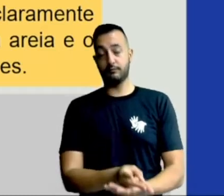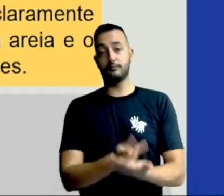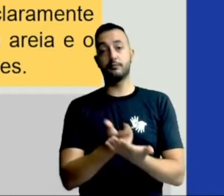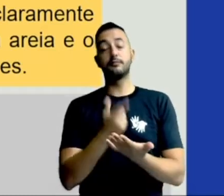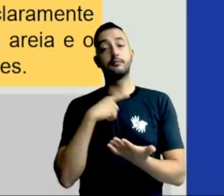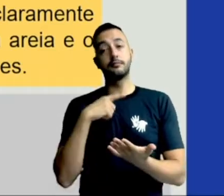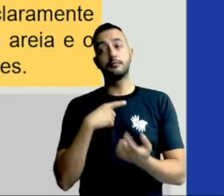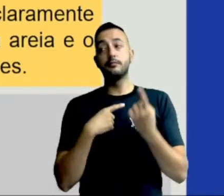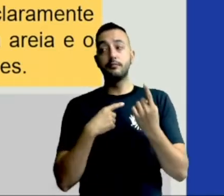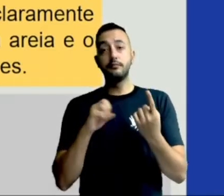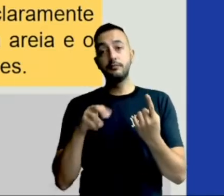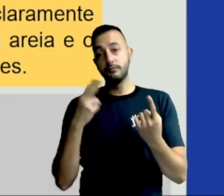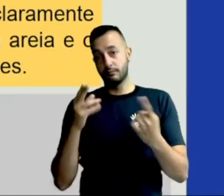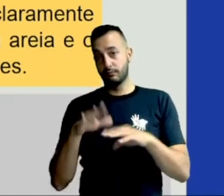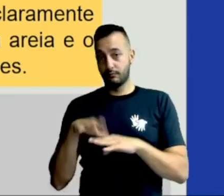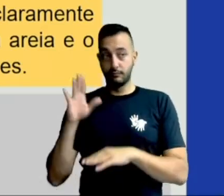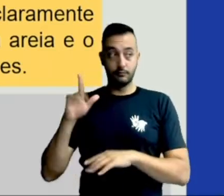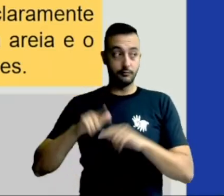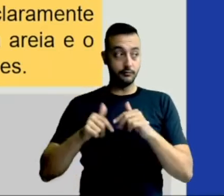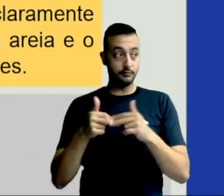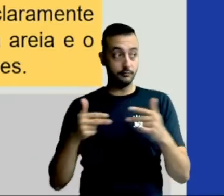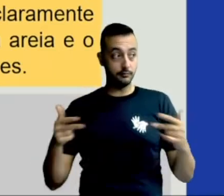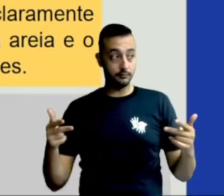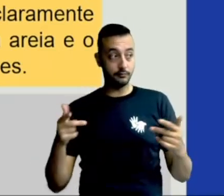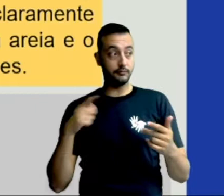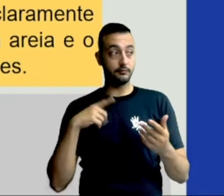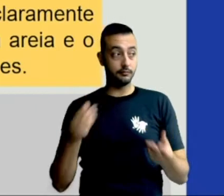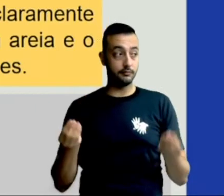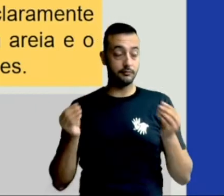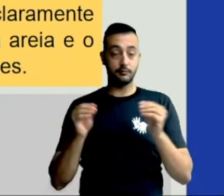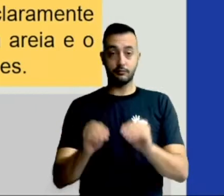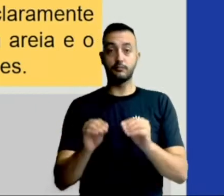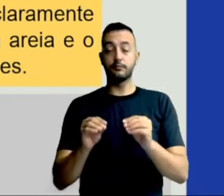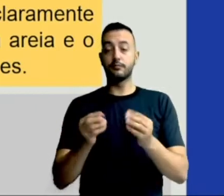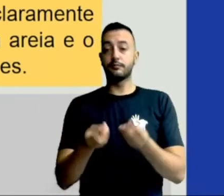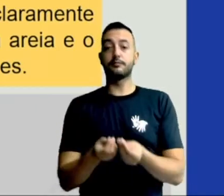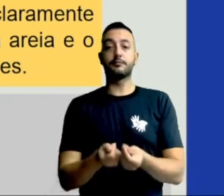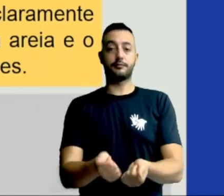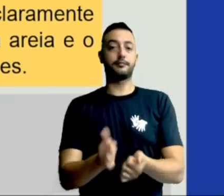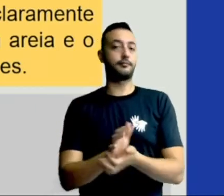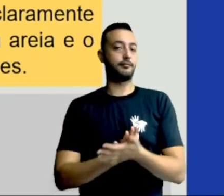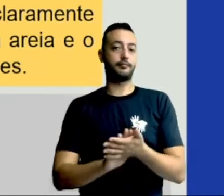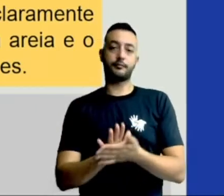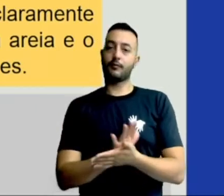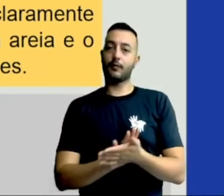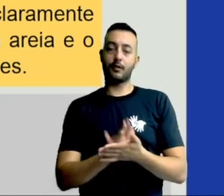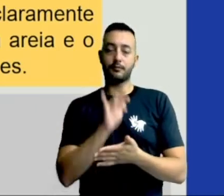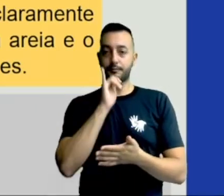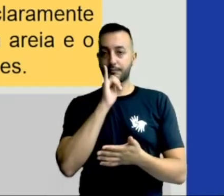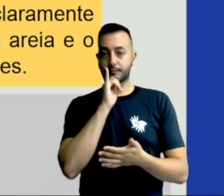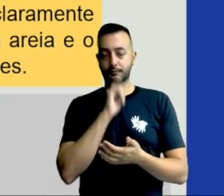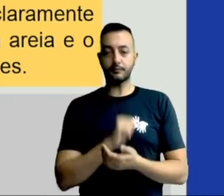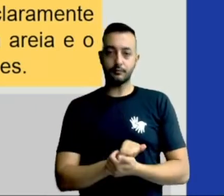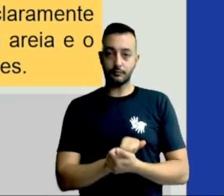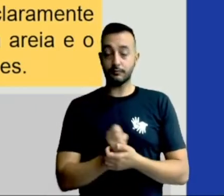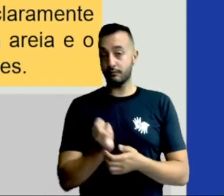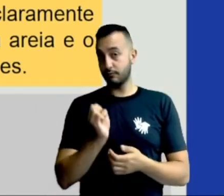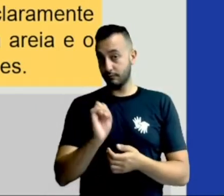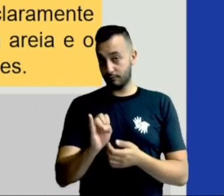quando um ou mais materiais que foram adicionados não se dissolveram em outro. Por exemplo,